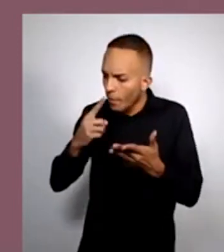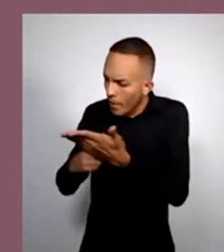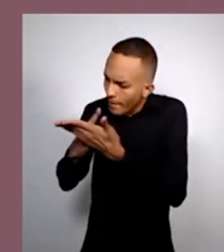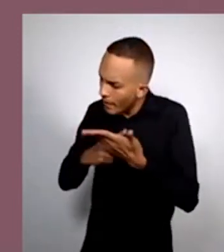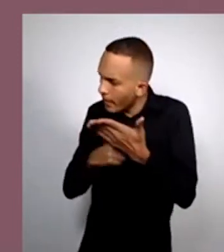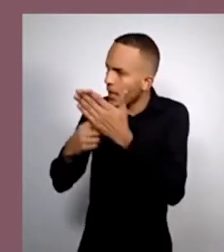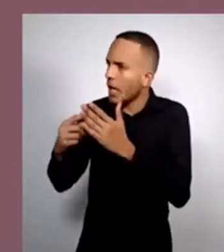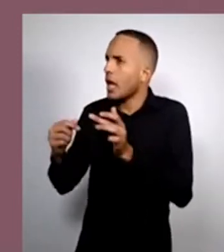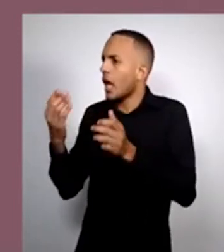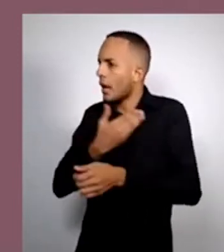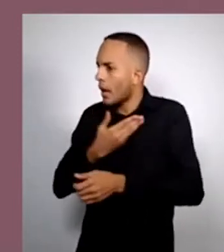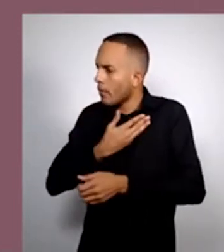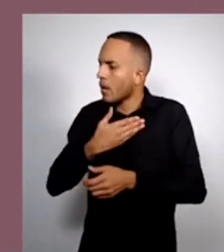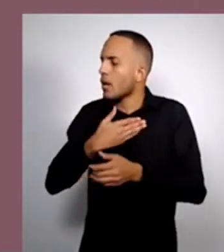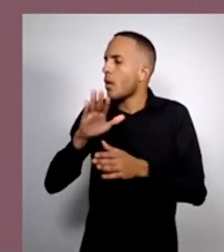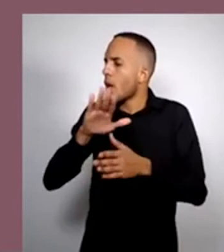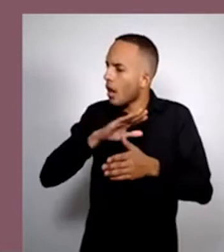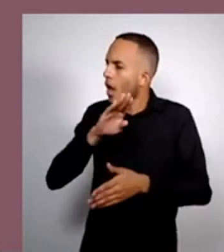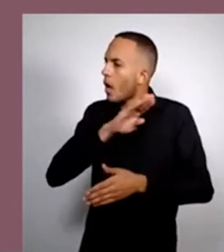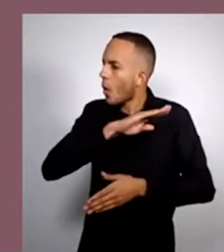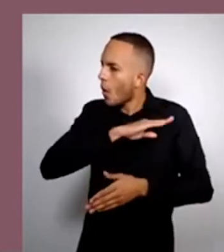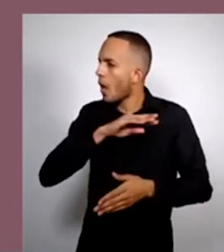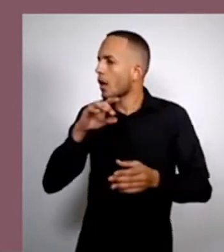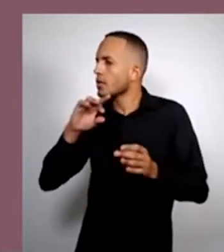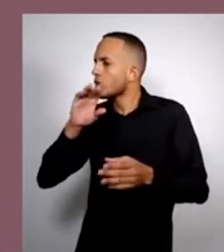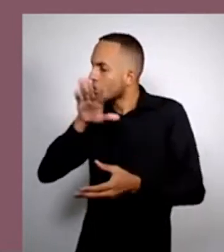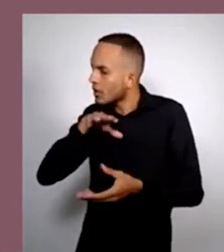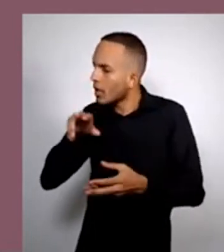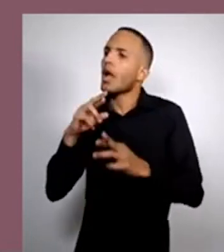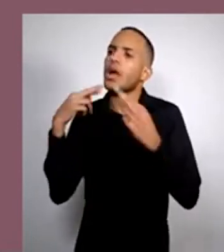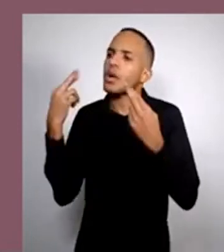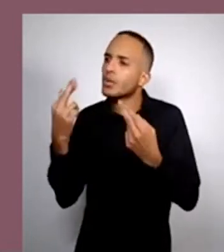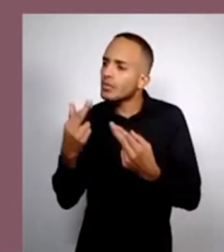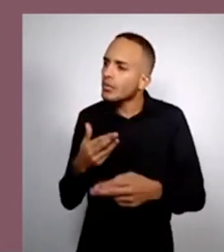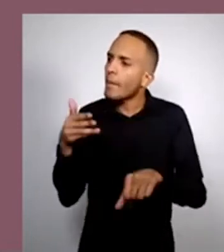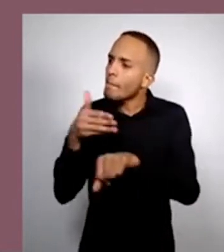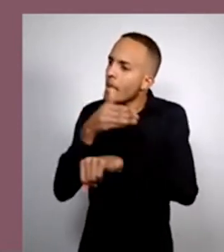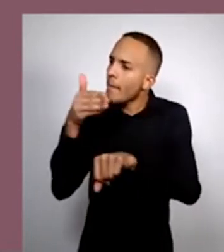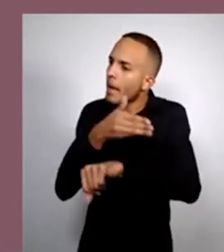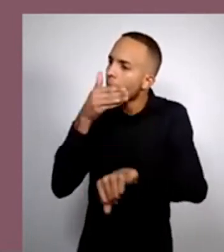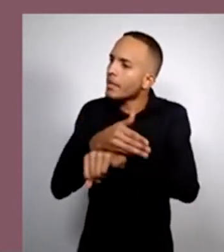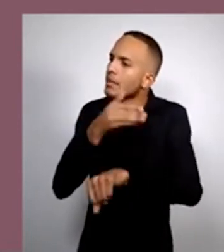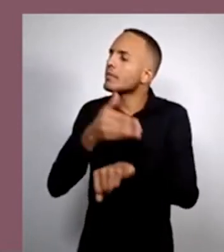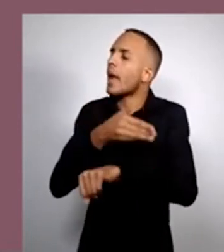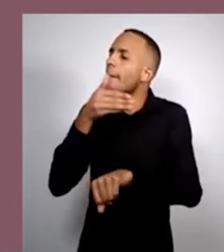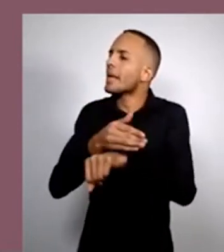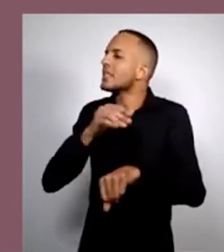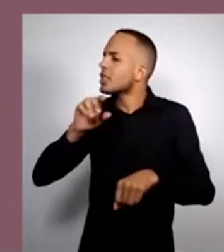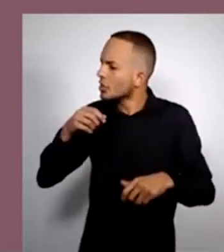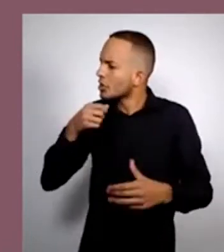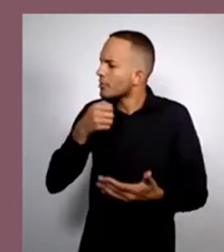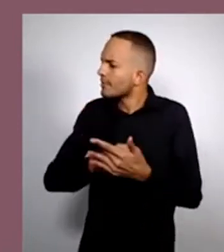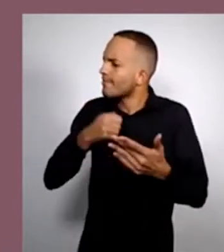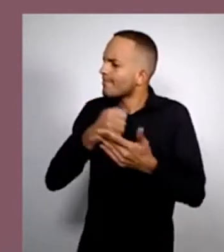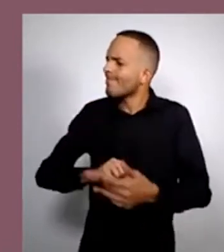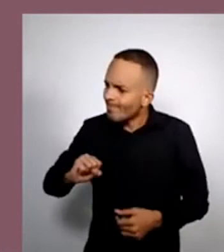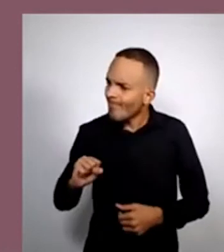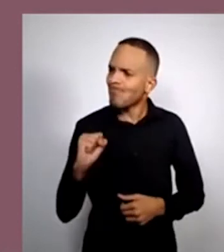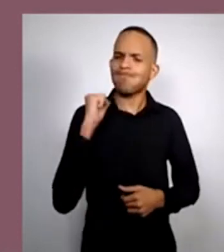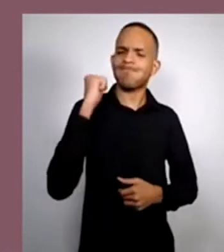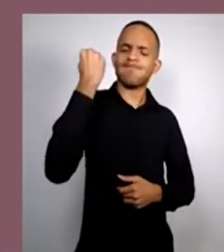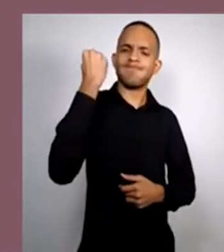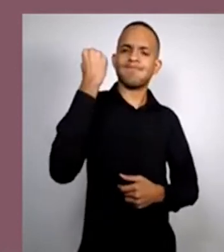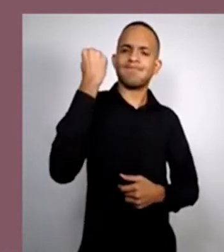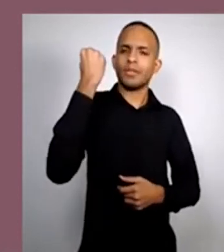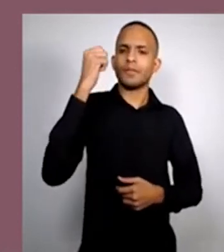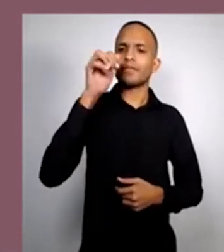colegas representantes discentes, vá na próxima reunião de colegiado e a gente quer pautar cotas. Aí vai ficar bem evidente quem é